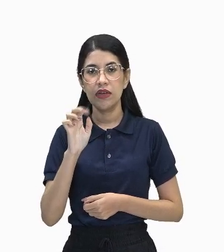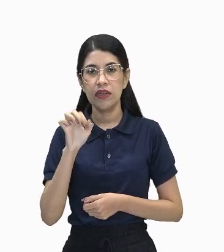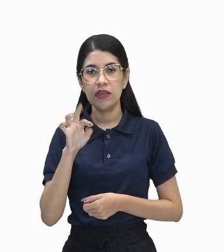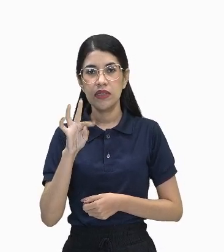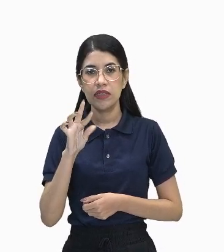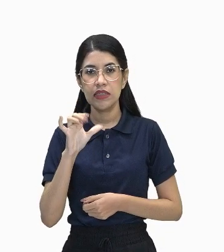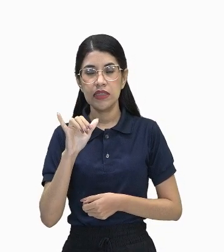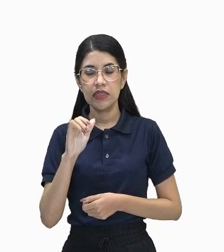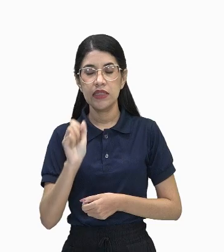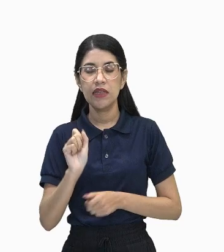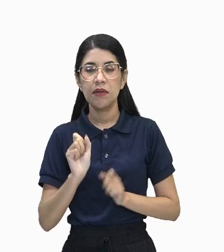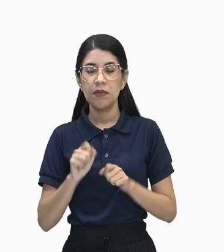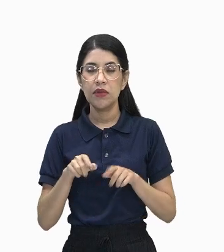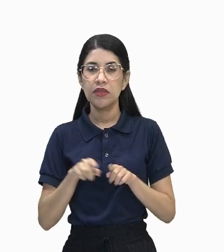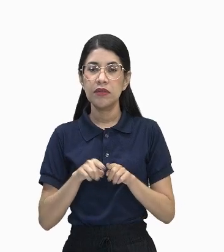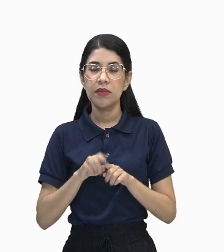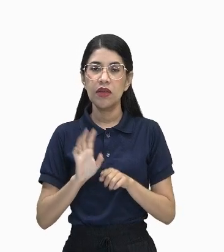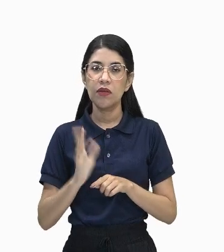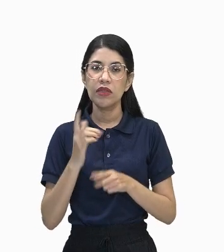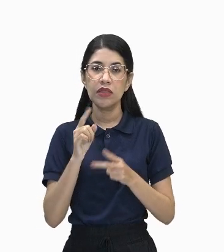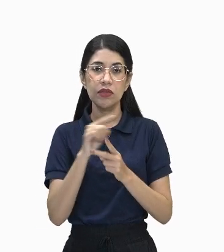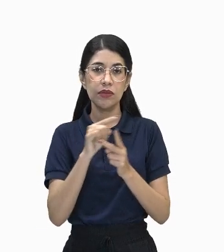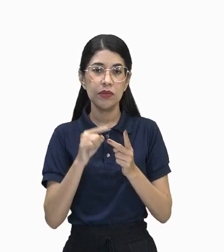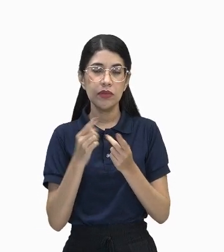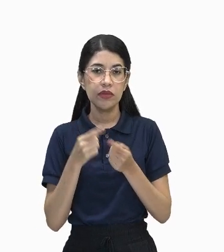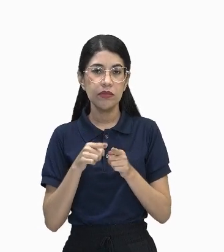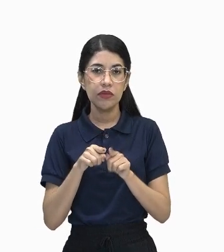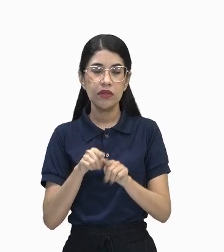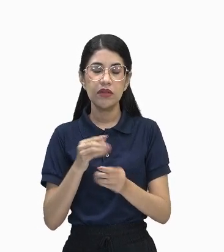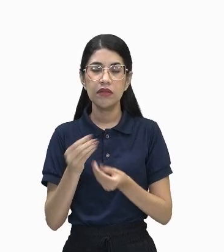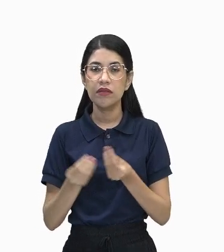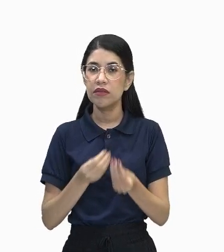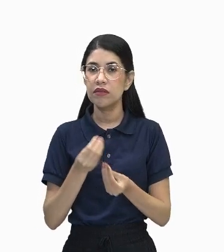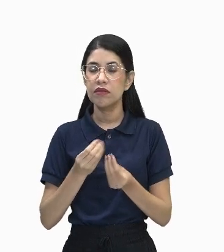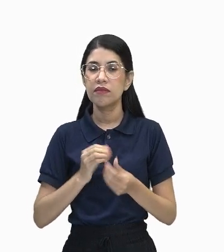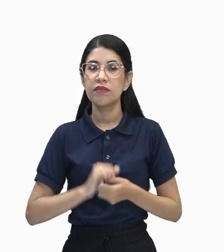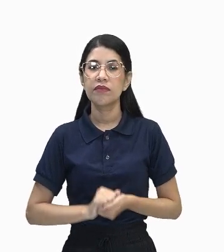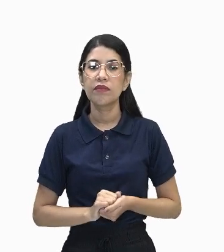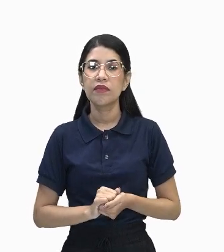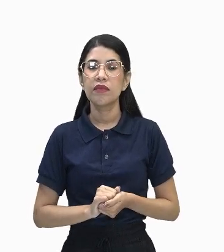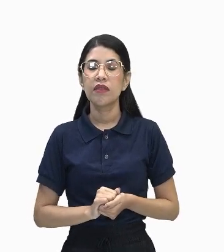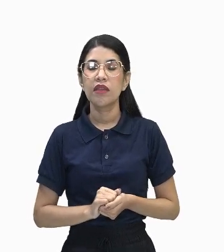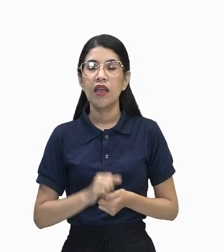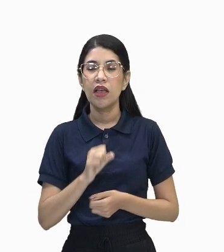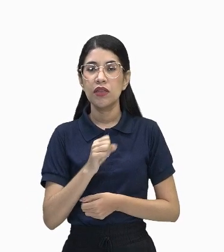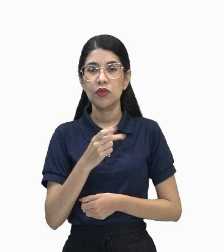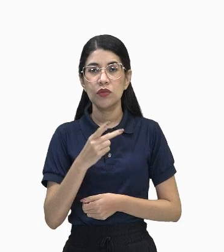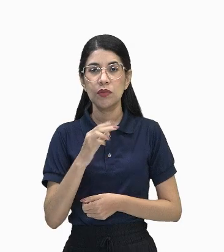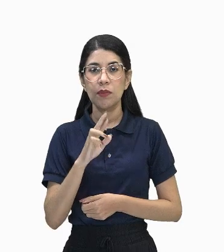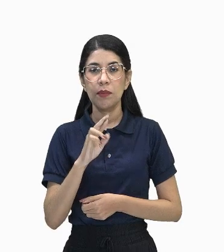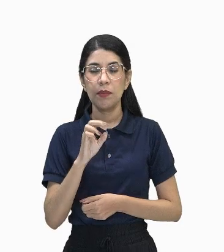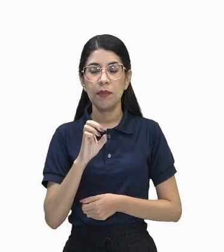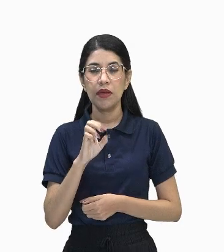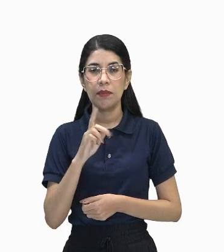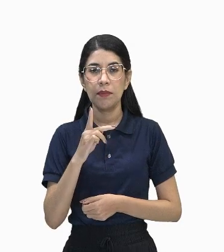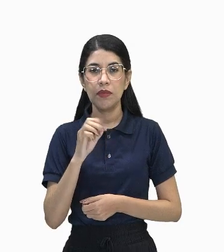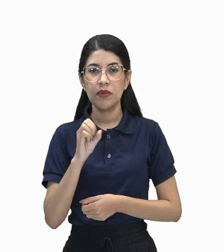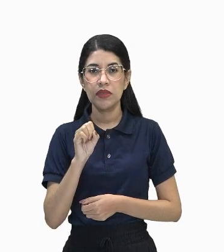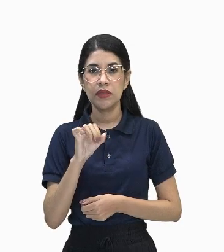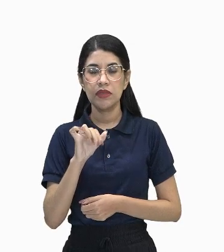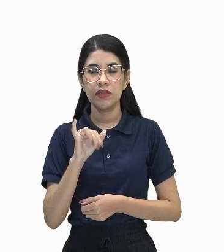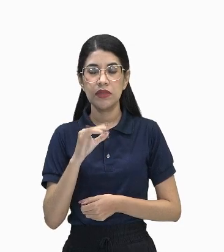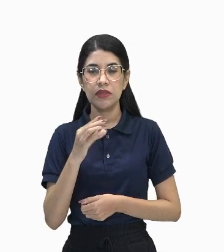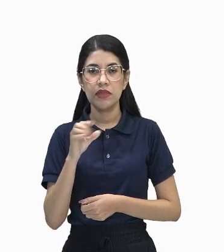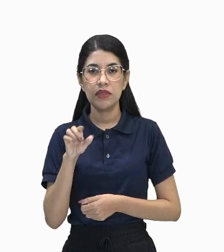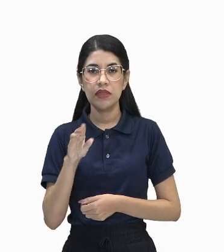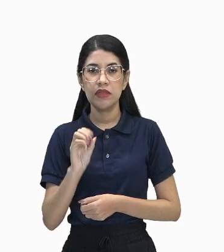exemplo, também ocorre a interferência das ondas, que também é chamada de superposição, né? São assim, né?